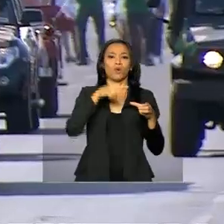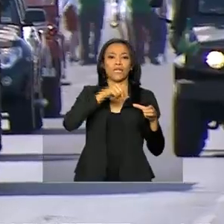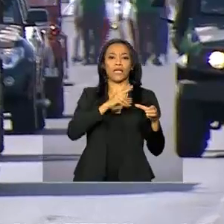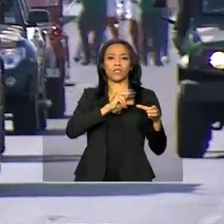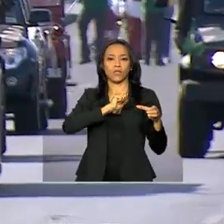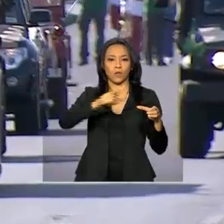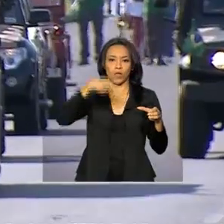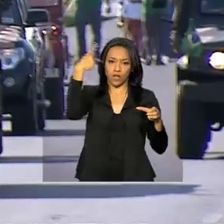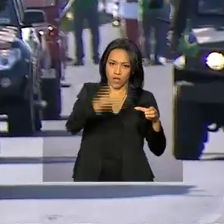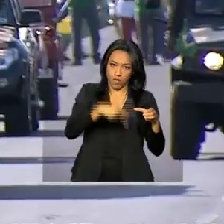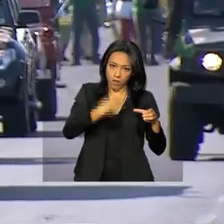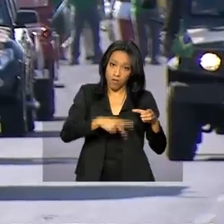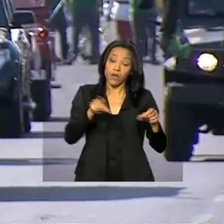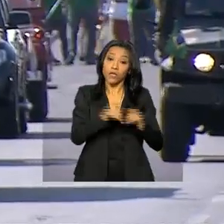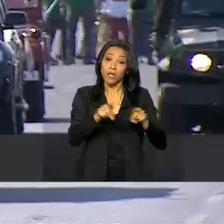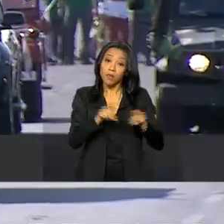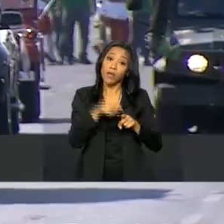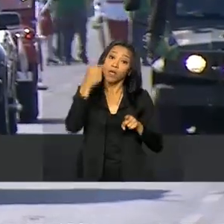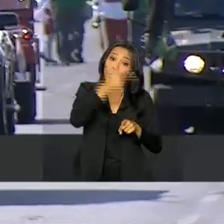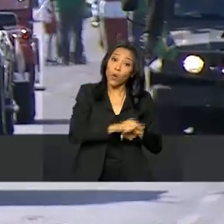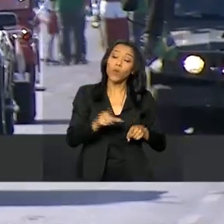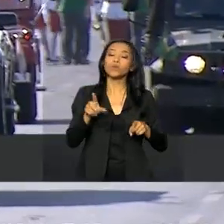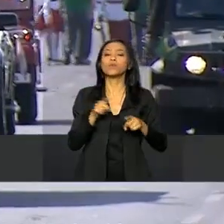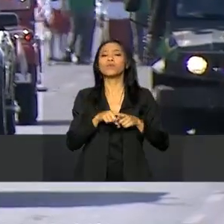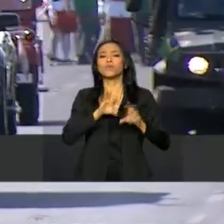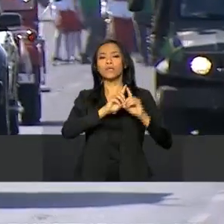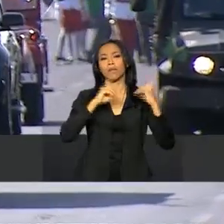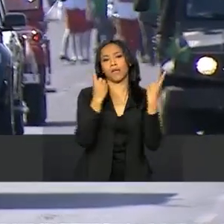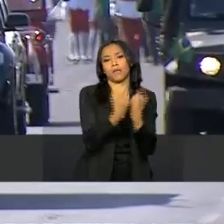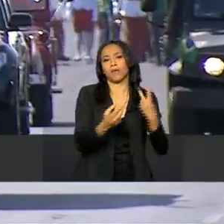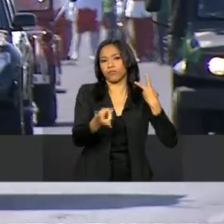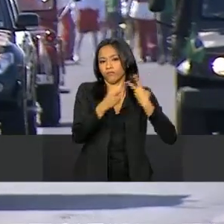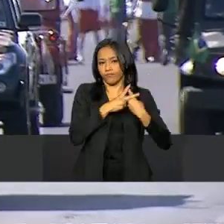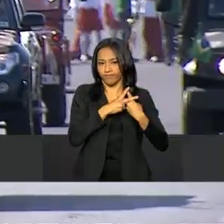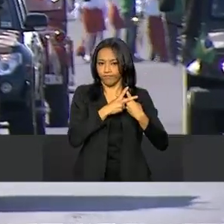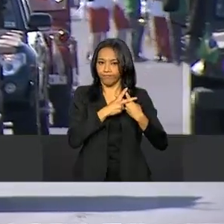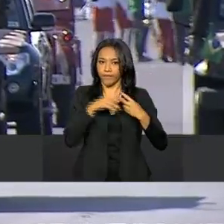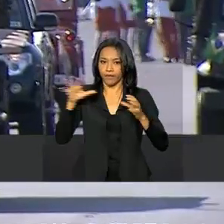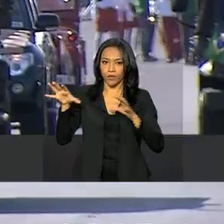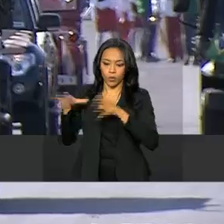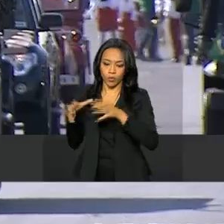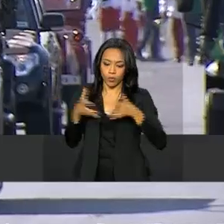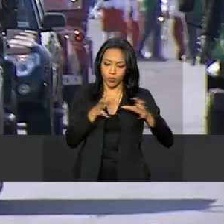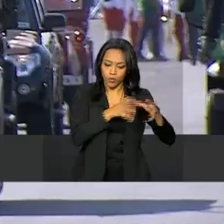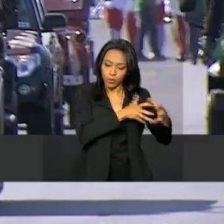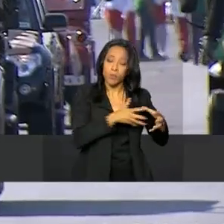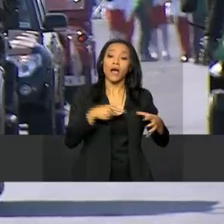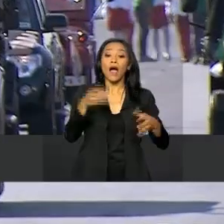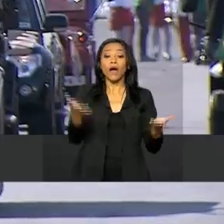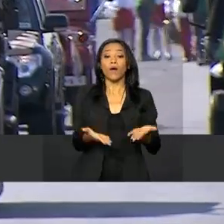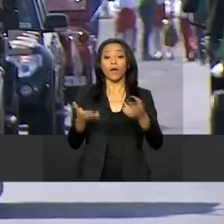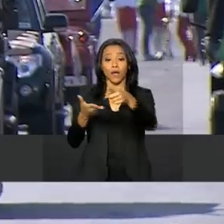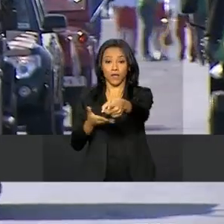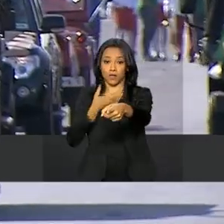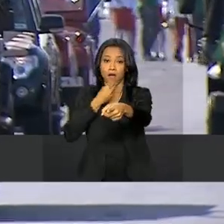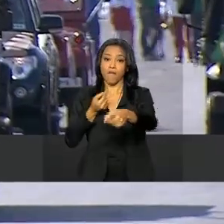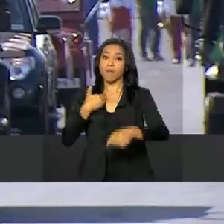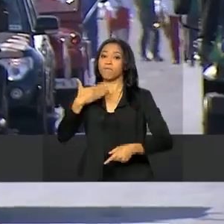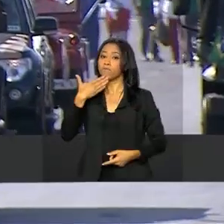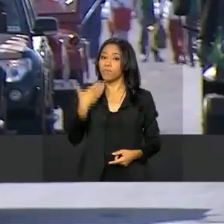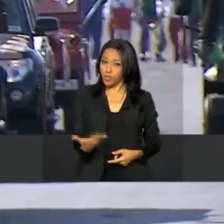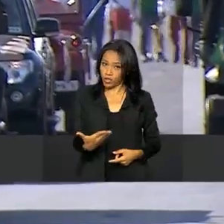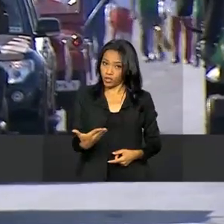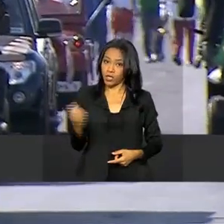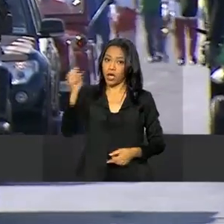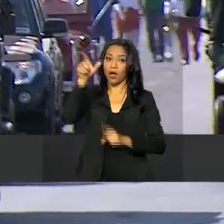do Departamento Penitenciário. Ele vai solicitar autorização ao presidente